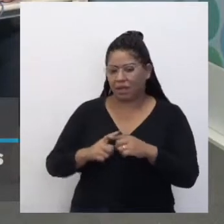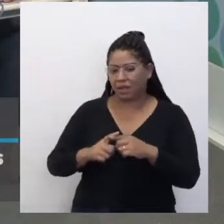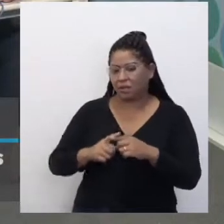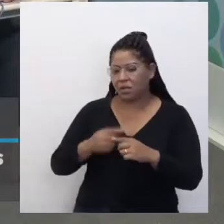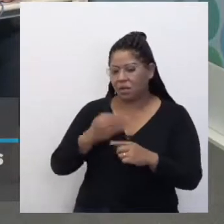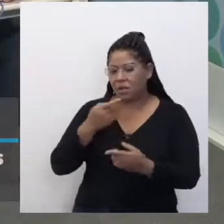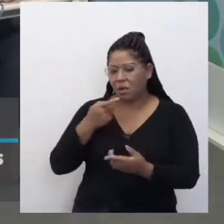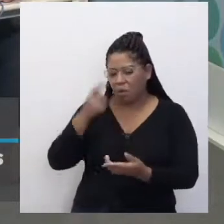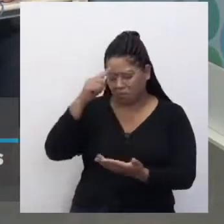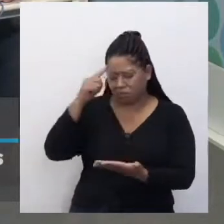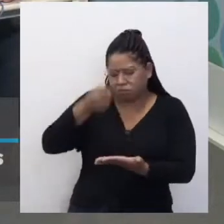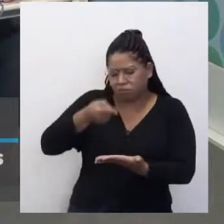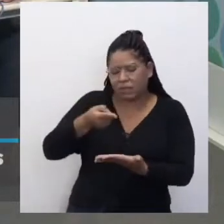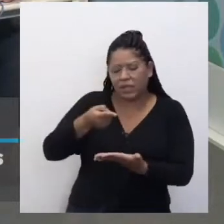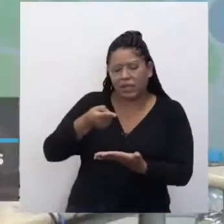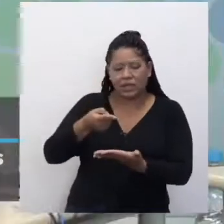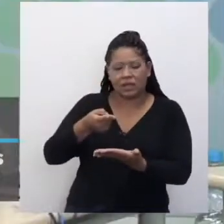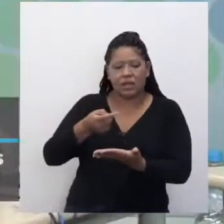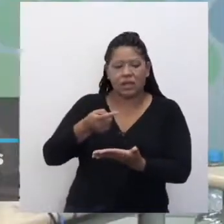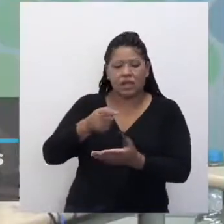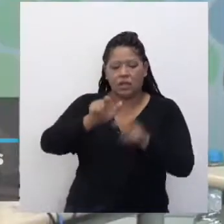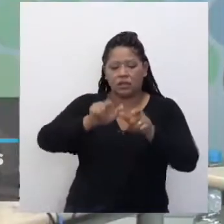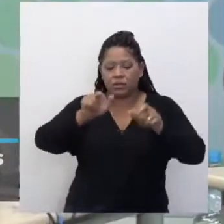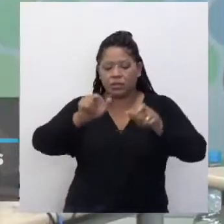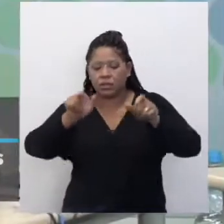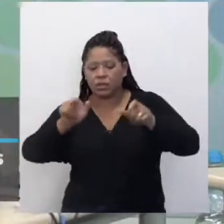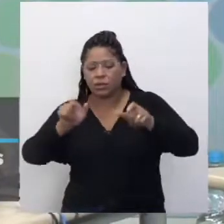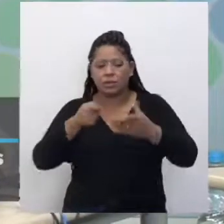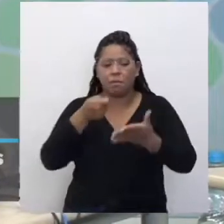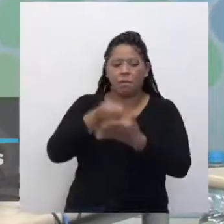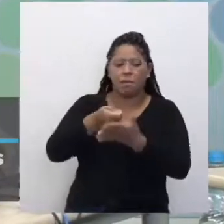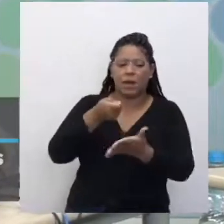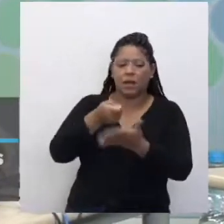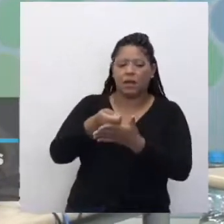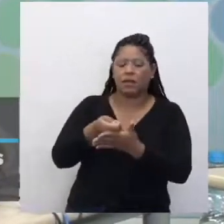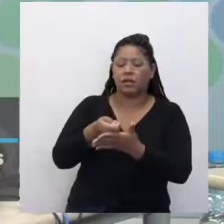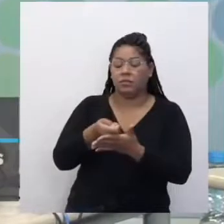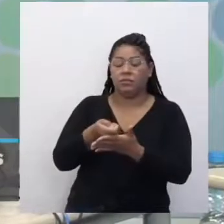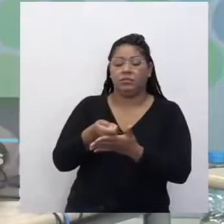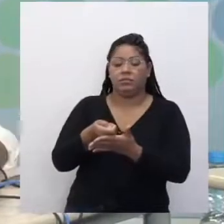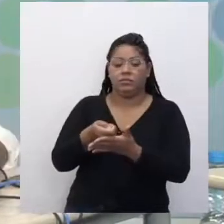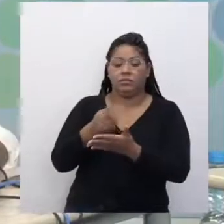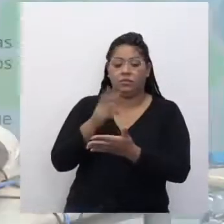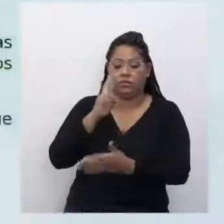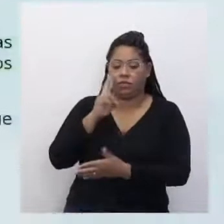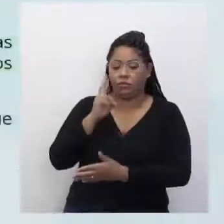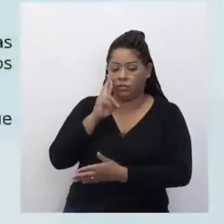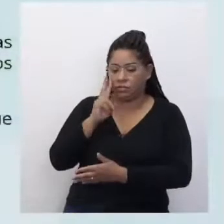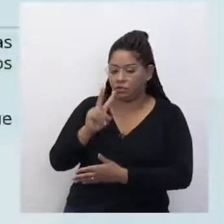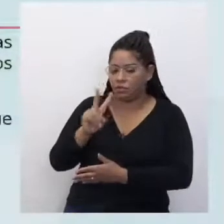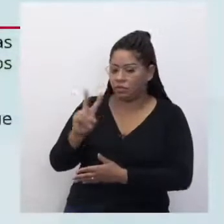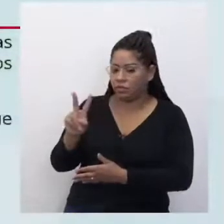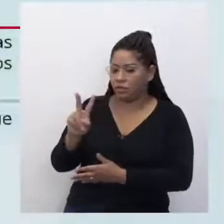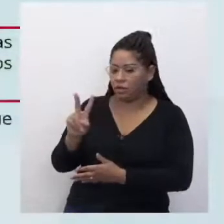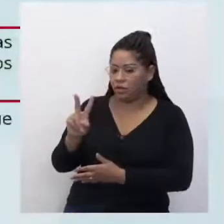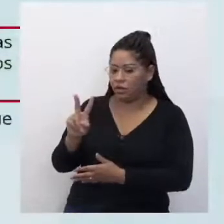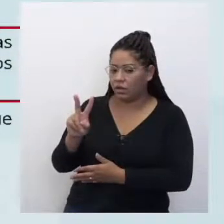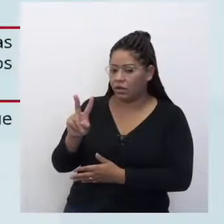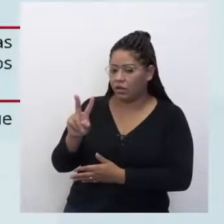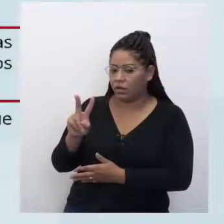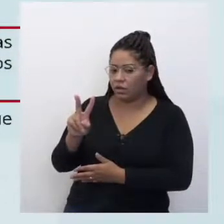resposta do Rafael, do professor Rafael, mostram pra gente que a alternativa correta, vai aparecer aí na tela para vocês, é a